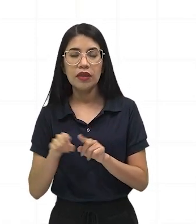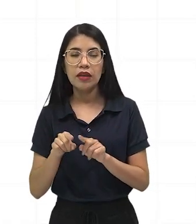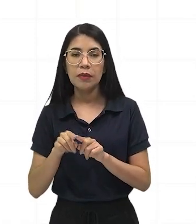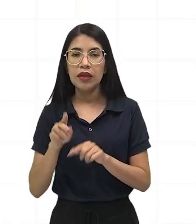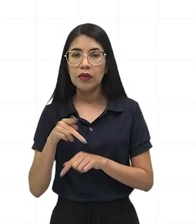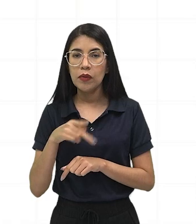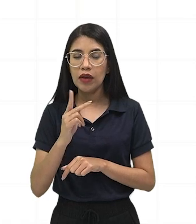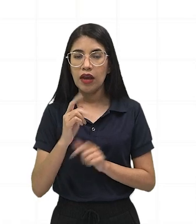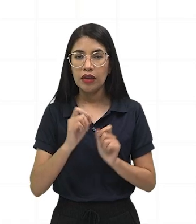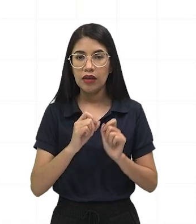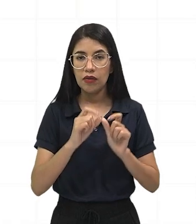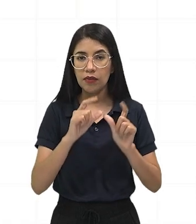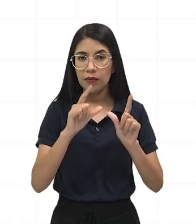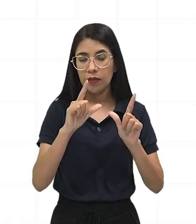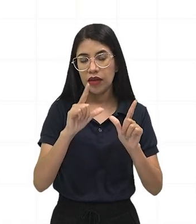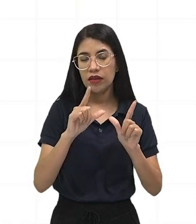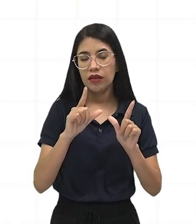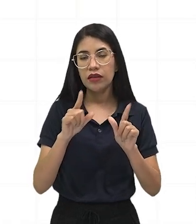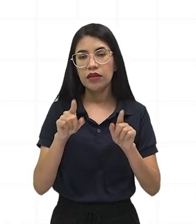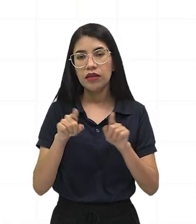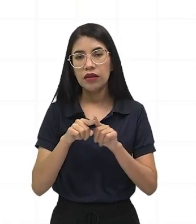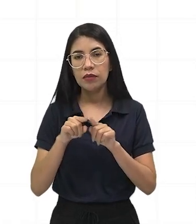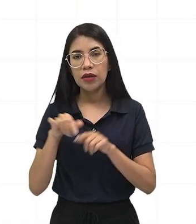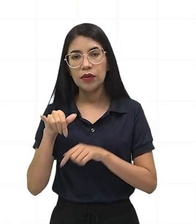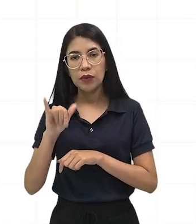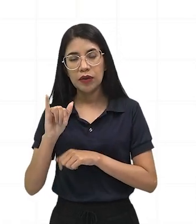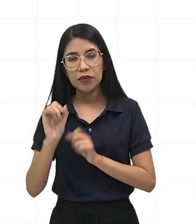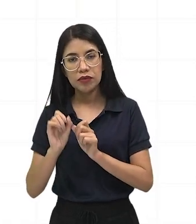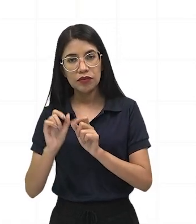Aumentando o k vai aumentar y.